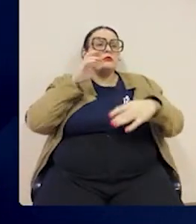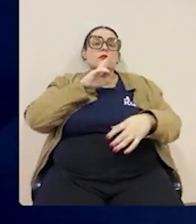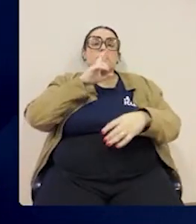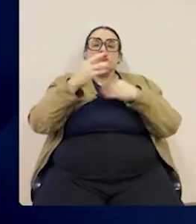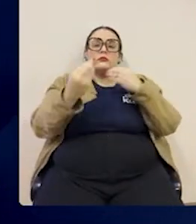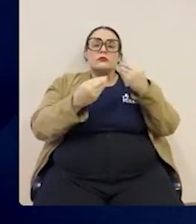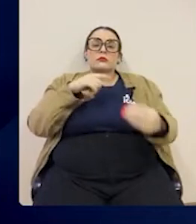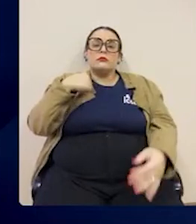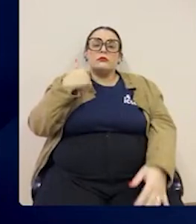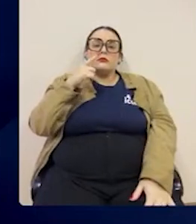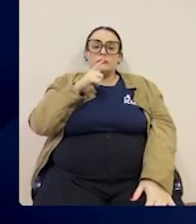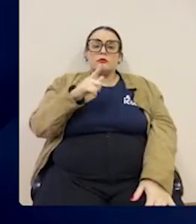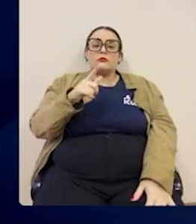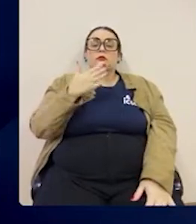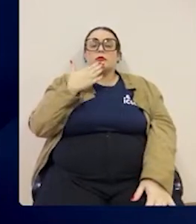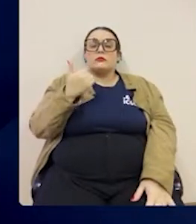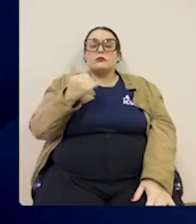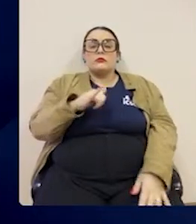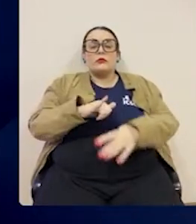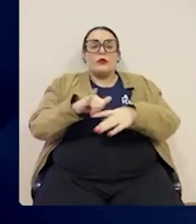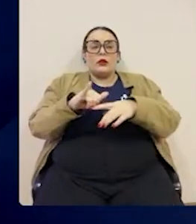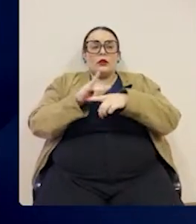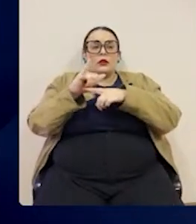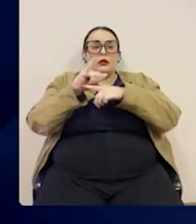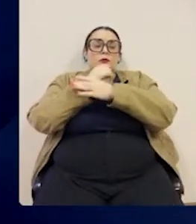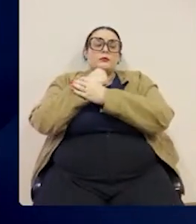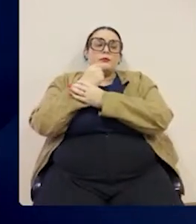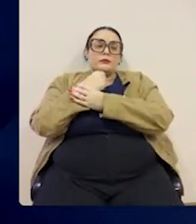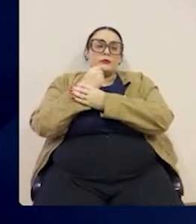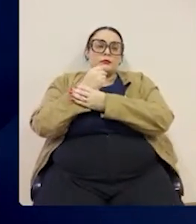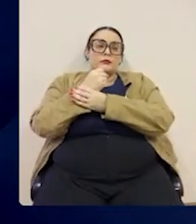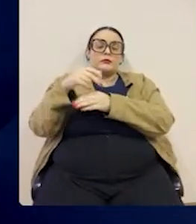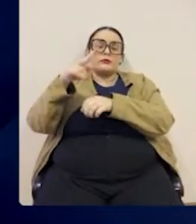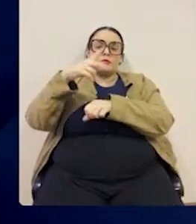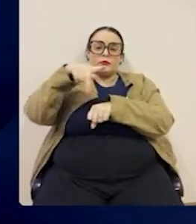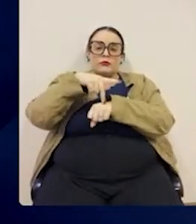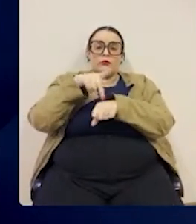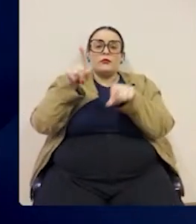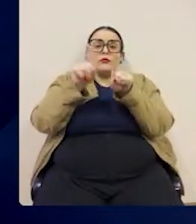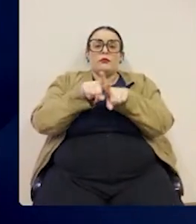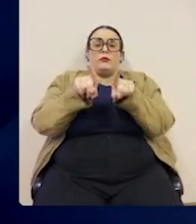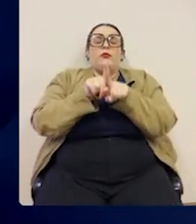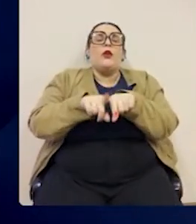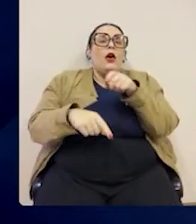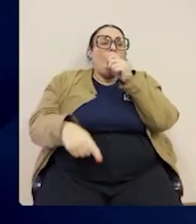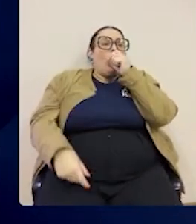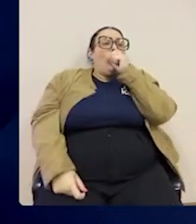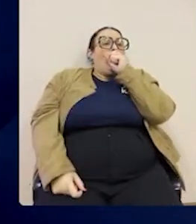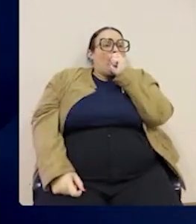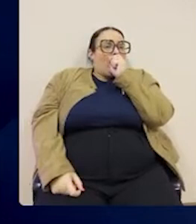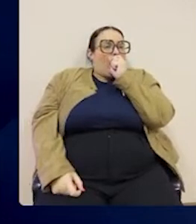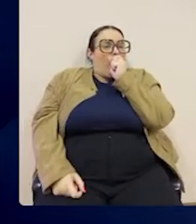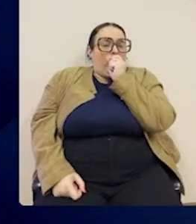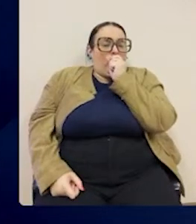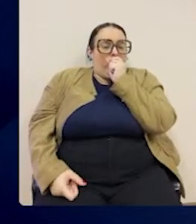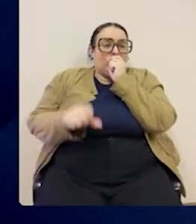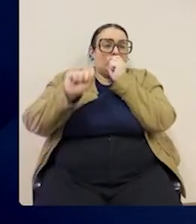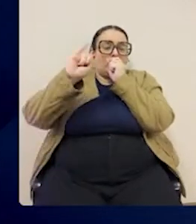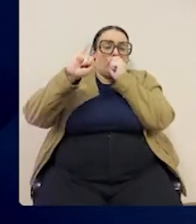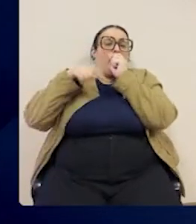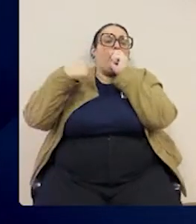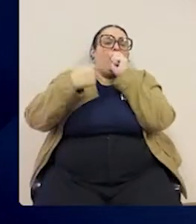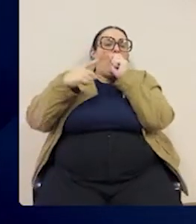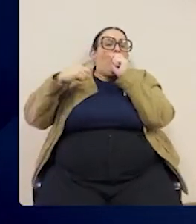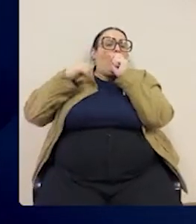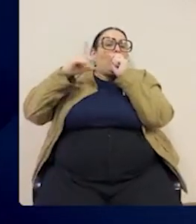vai aprimorar a assistência fisioterapêutica nesse país. E também, se a gente pensasse um pouco no Brasil, talvez a gente teria resultados